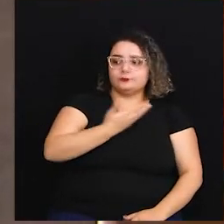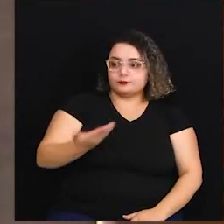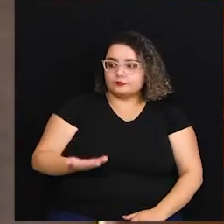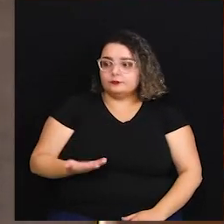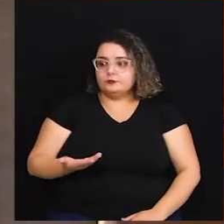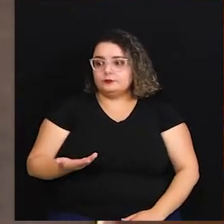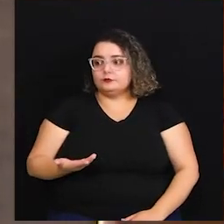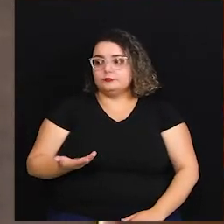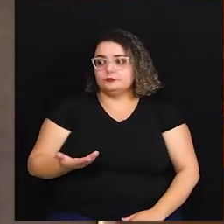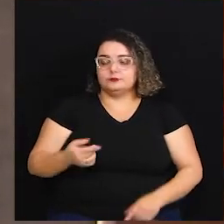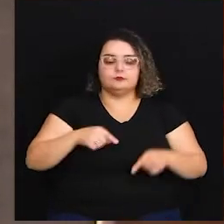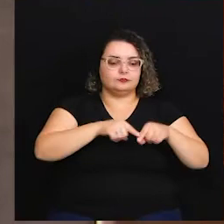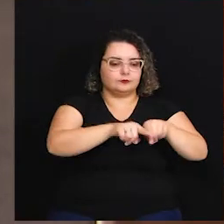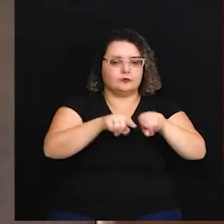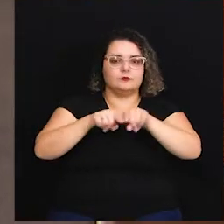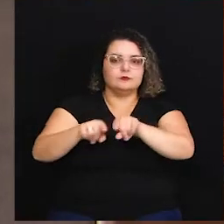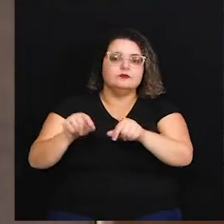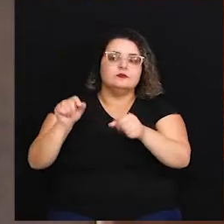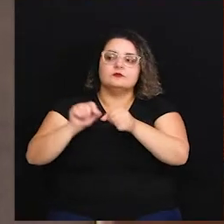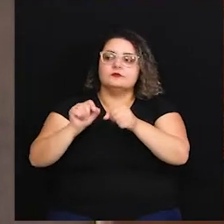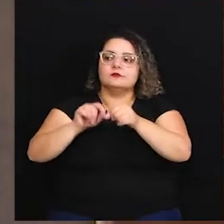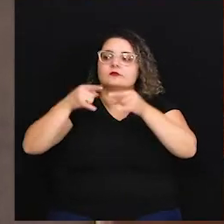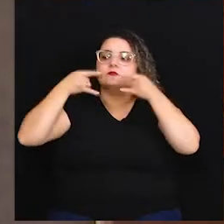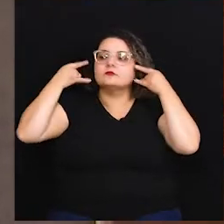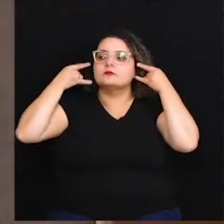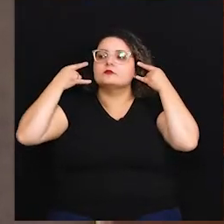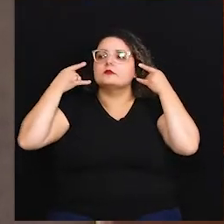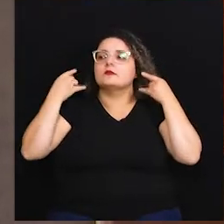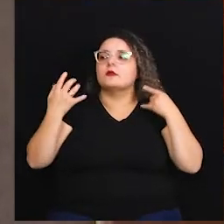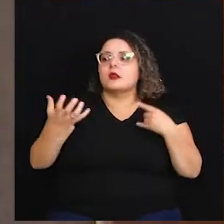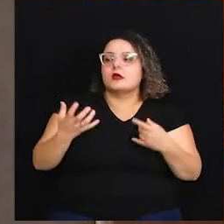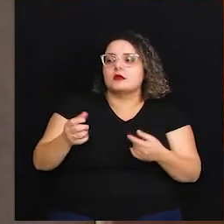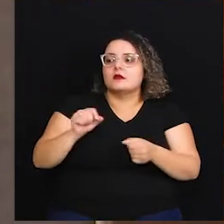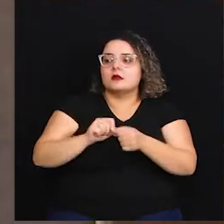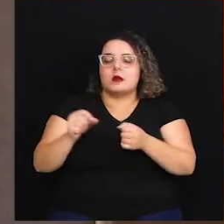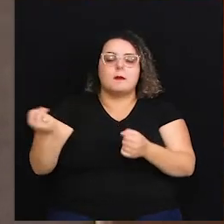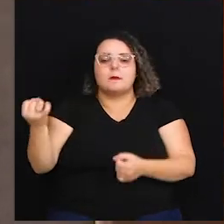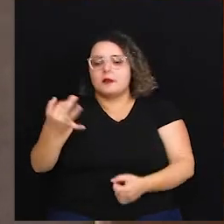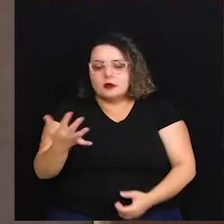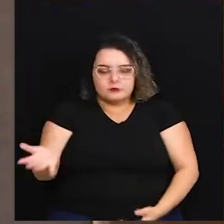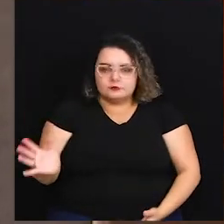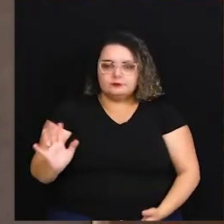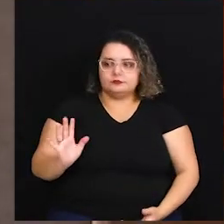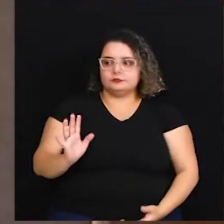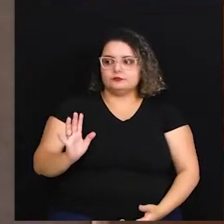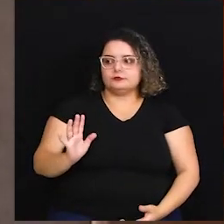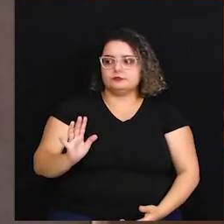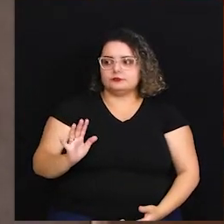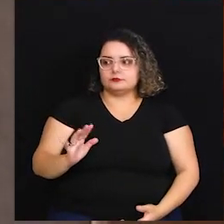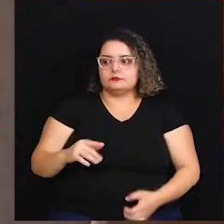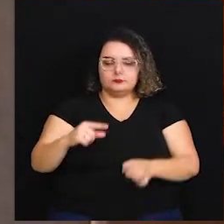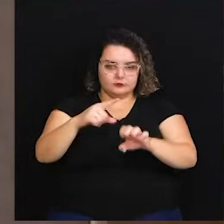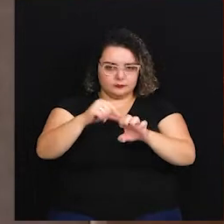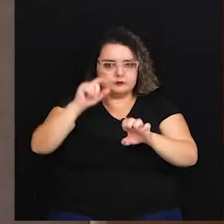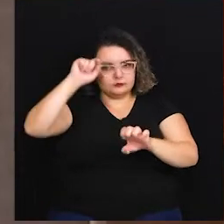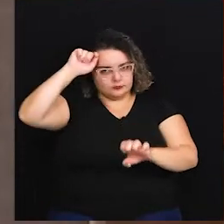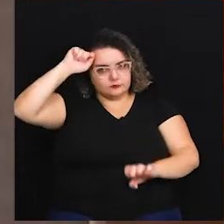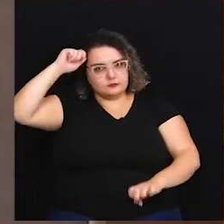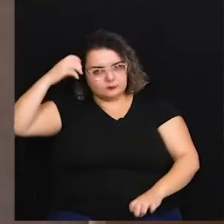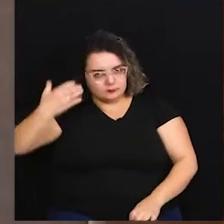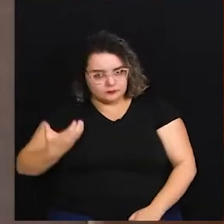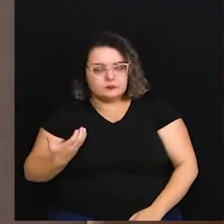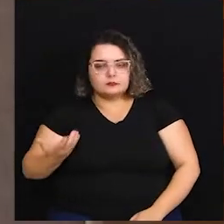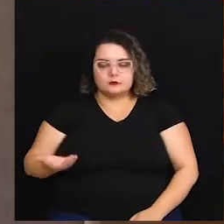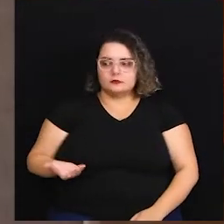amigos e parceiros. Falava, gente, tô fazendo máscara. Você não quer fazer tantas? Aí as meninas, né, as